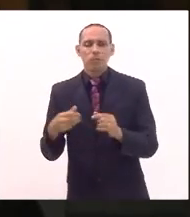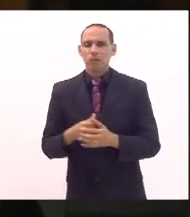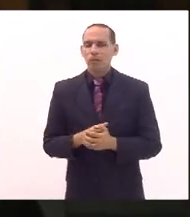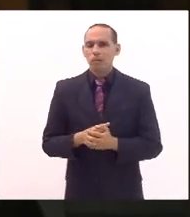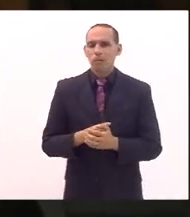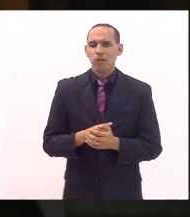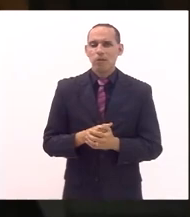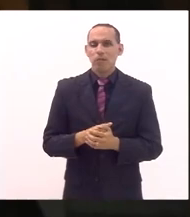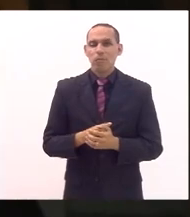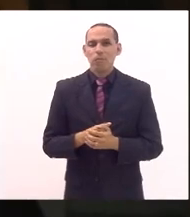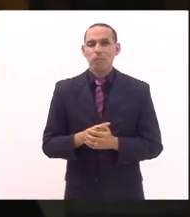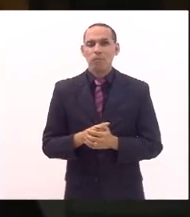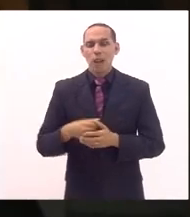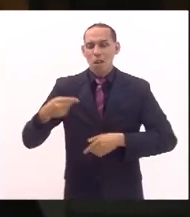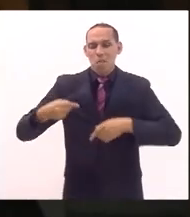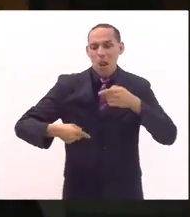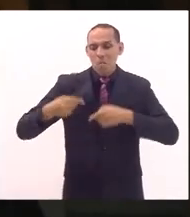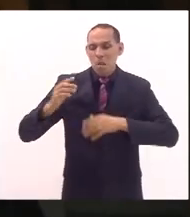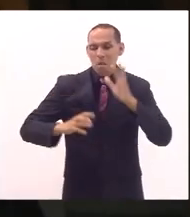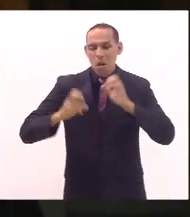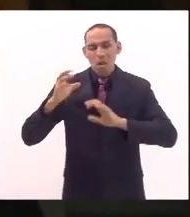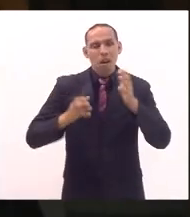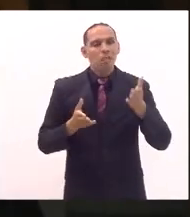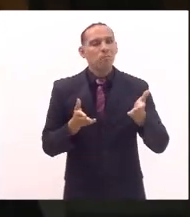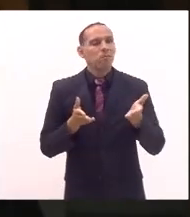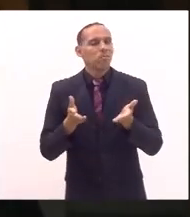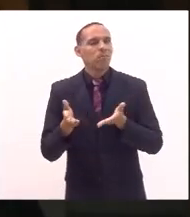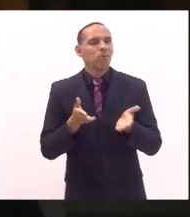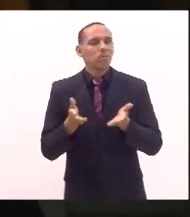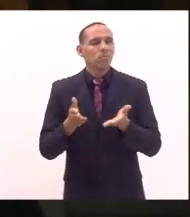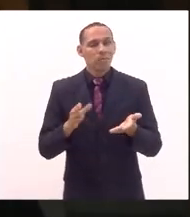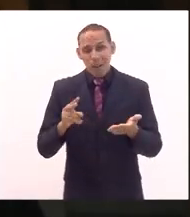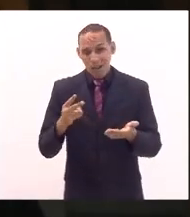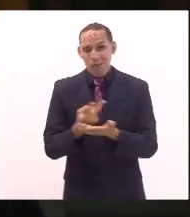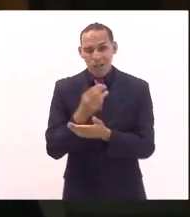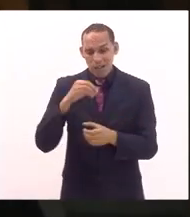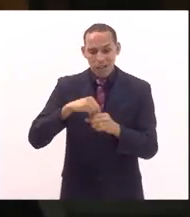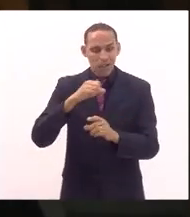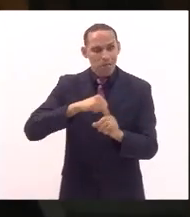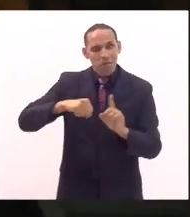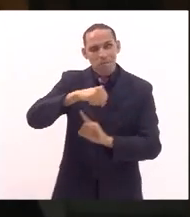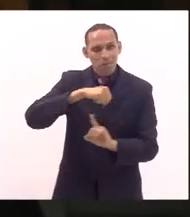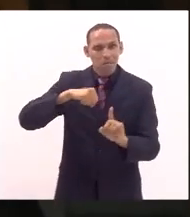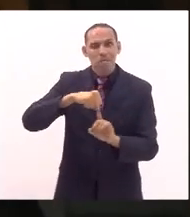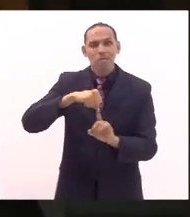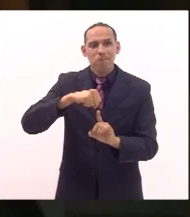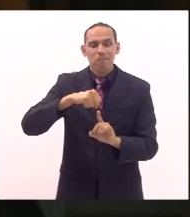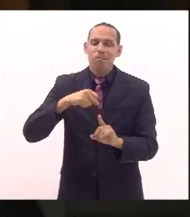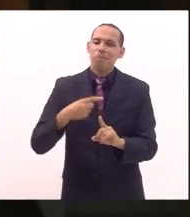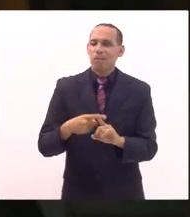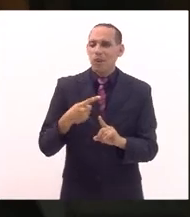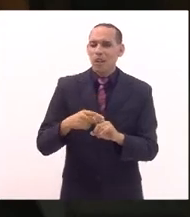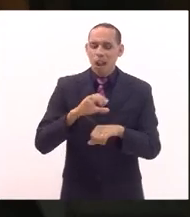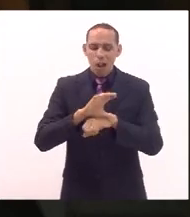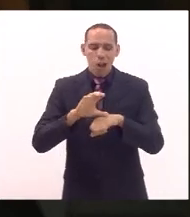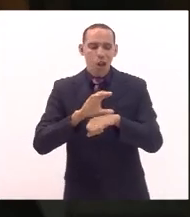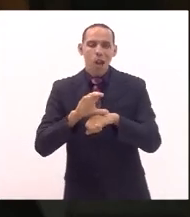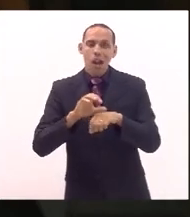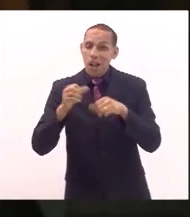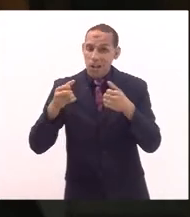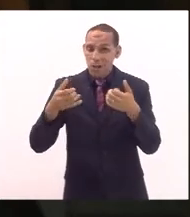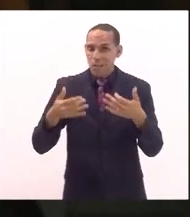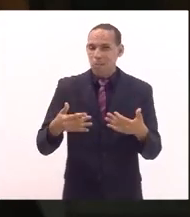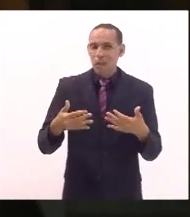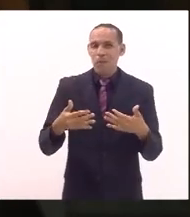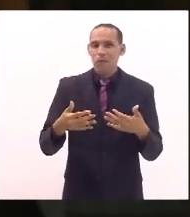de mediar conflitos que acontecem na sociedade E por que diz a constituição